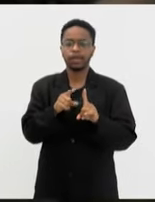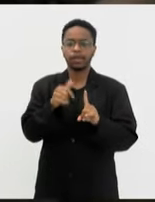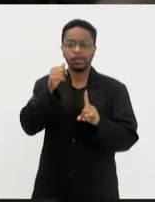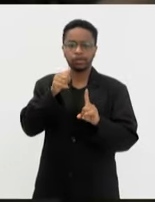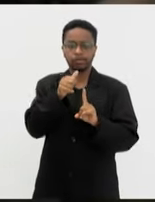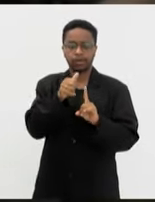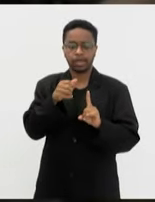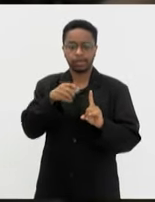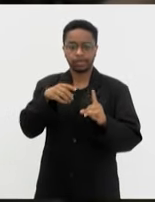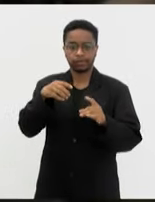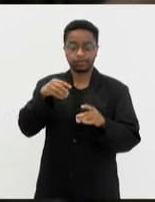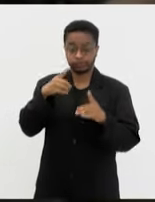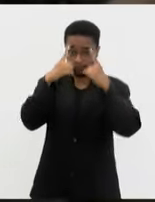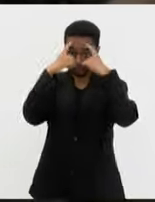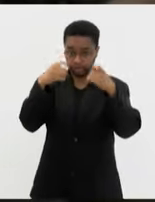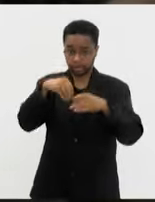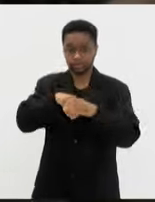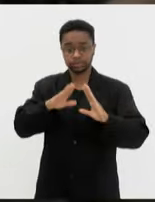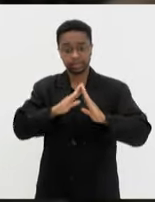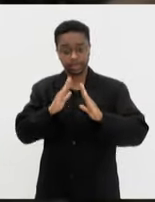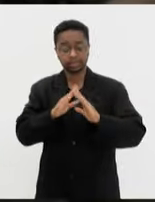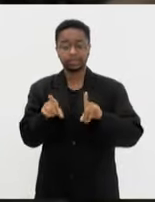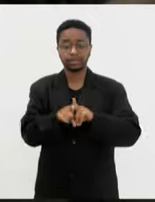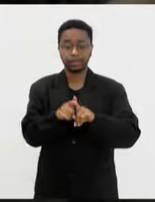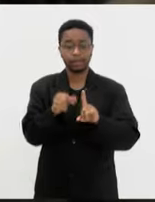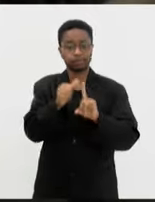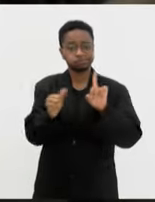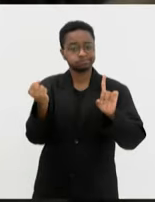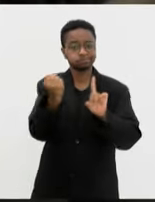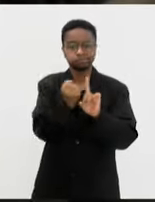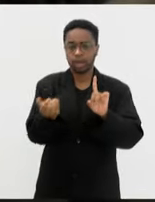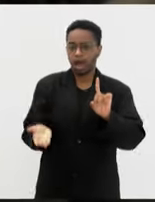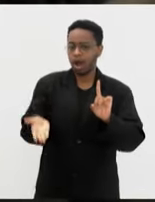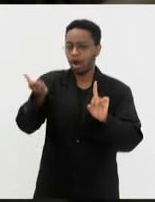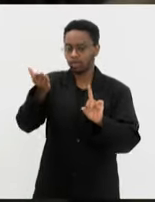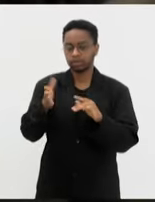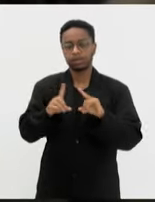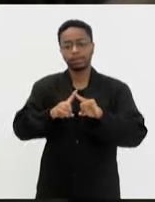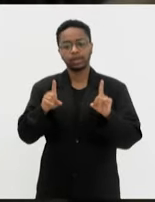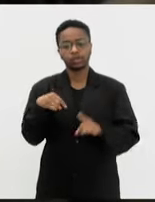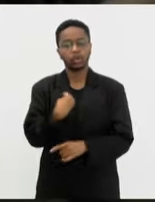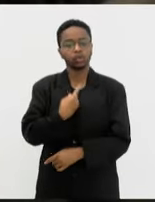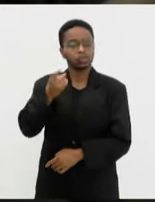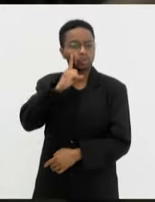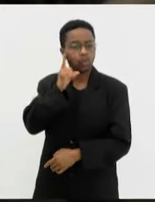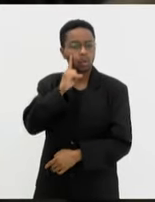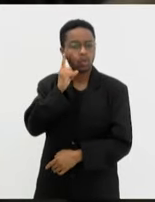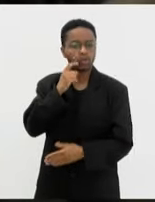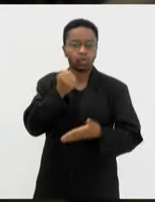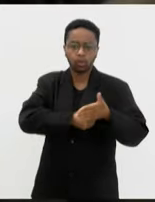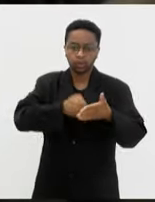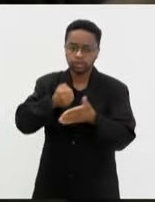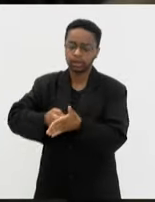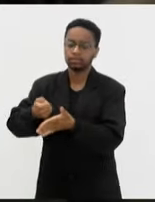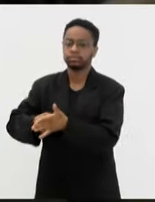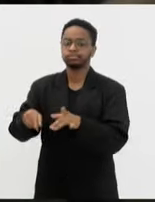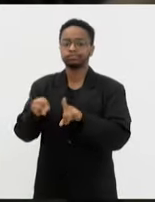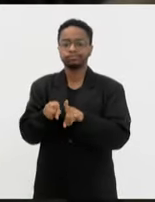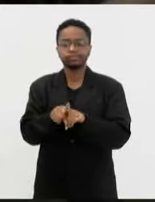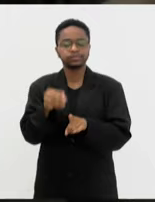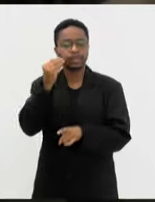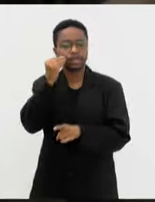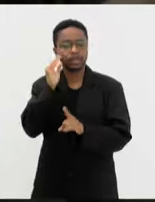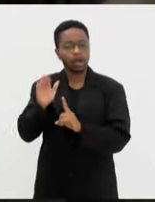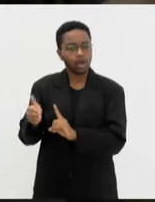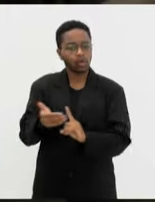doméstica, a taxa de feminicídio muito alta. Então a gente está aqui diariamente lutando para trazer mais acolhimento,